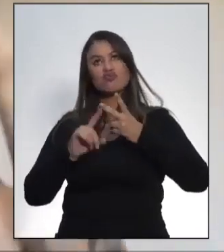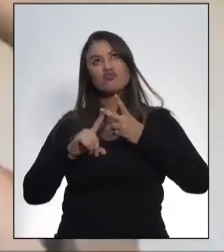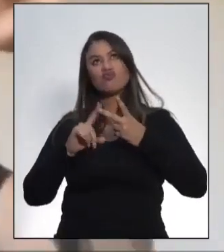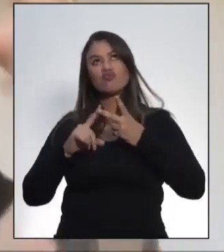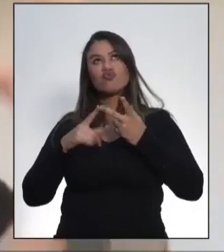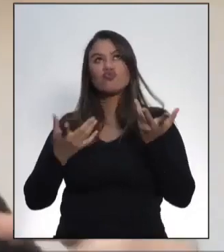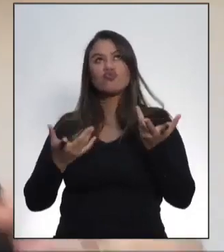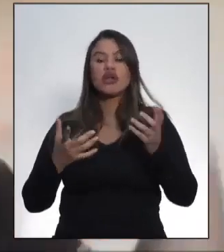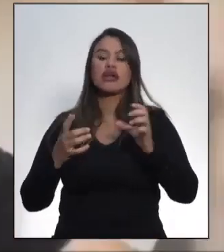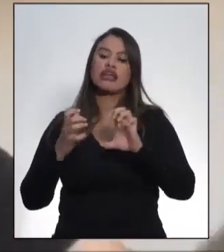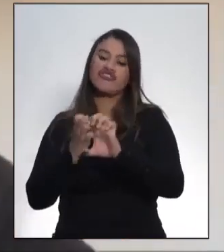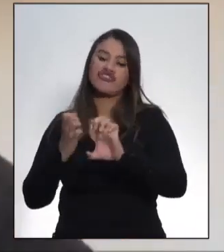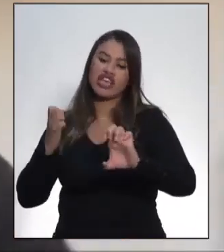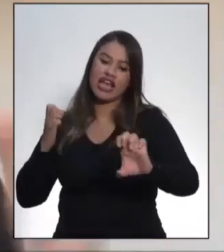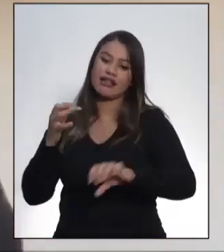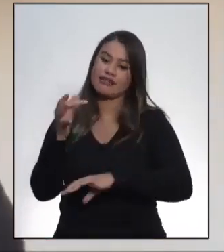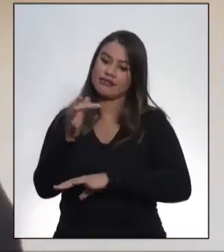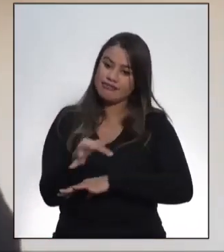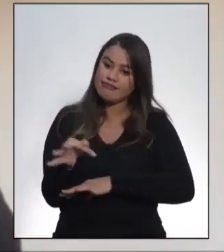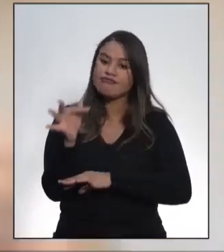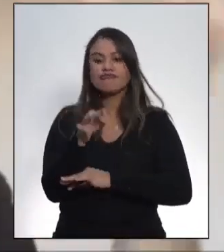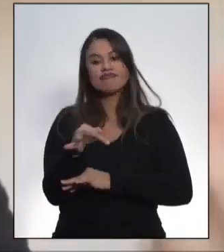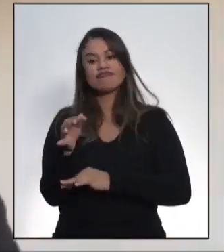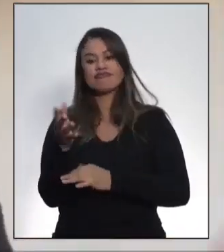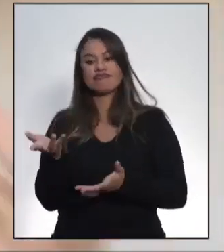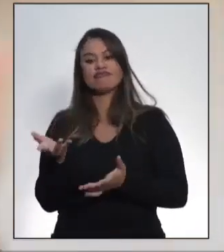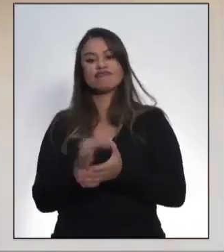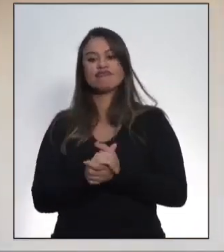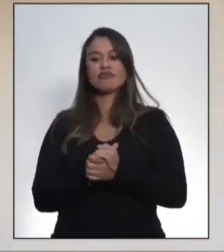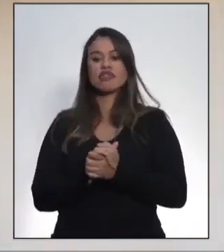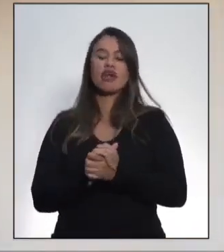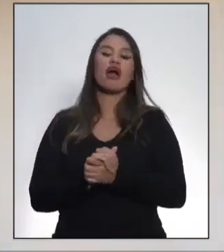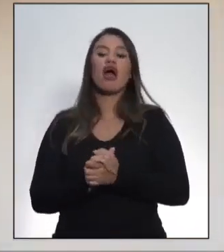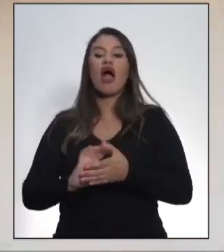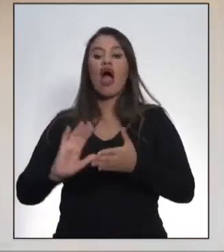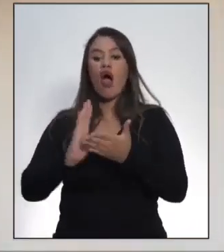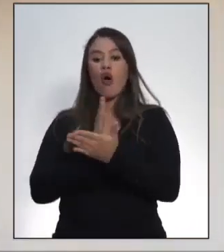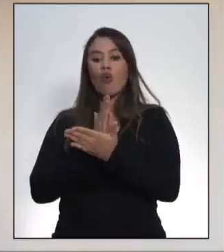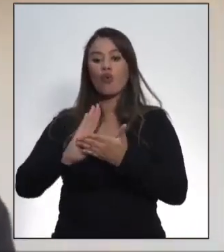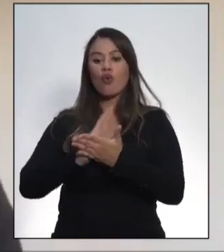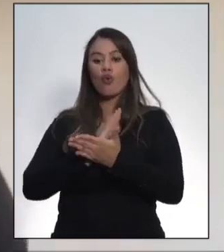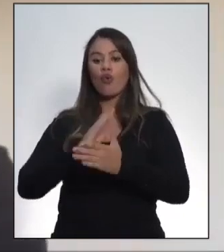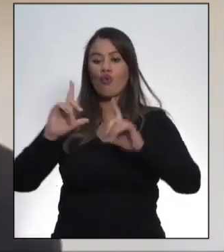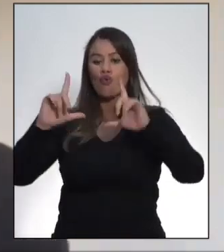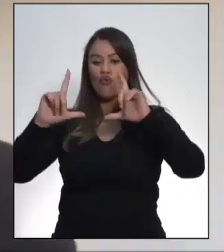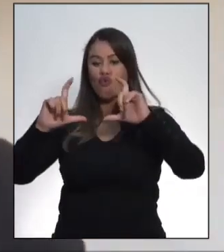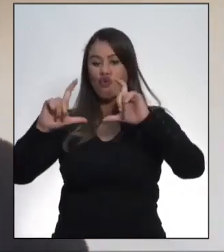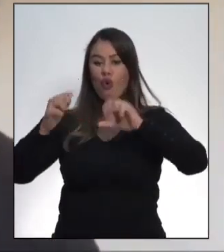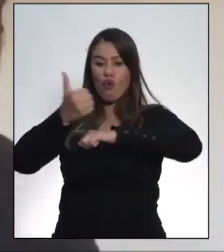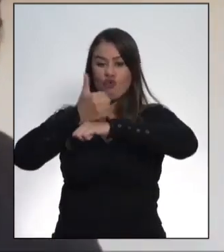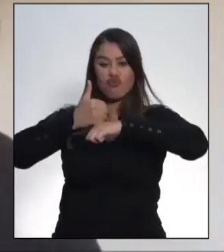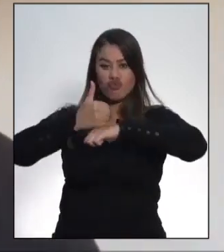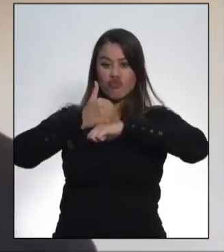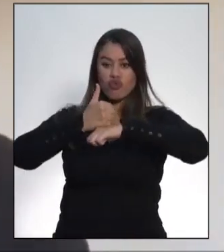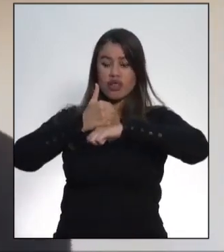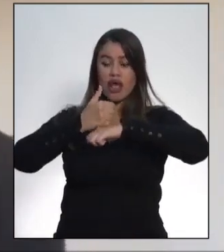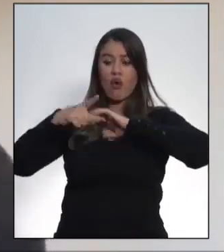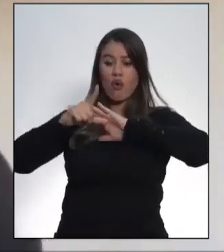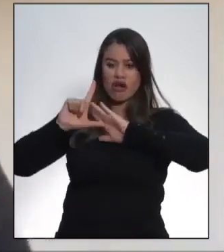uma faculdade de fotografia, mas fizeram faculdade de comunicação. Porque quando a gente faz faculdade de